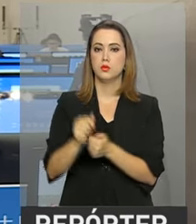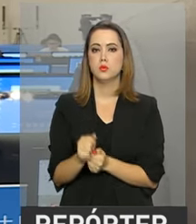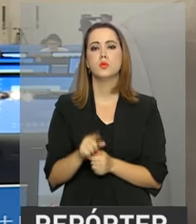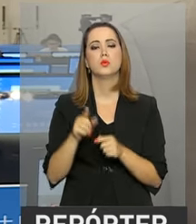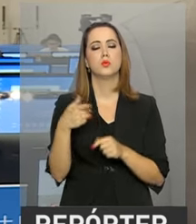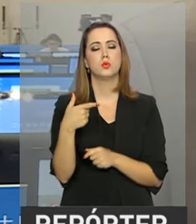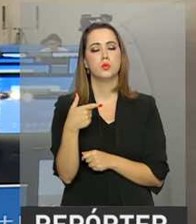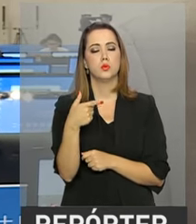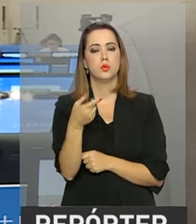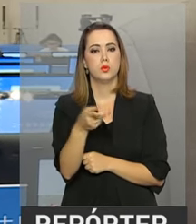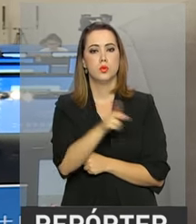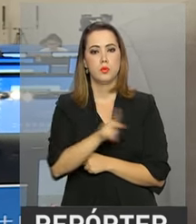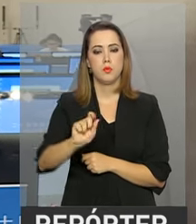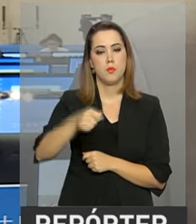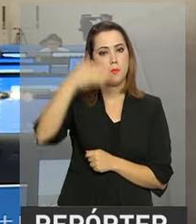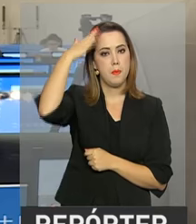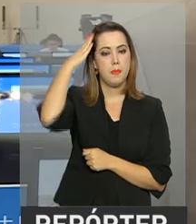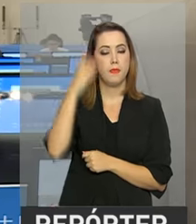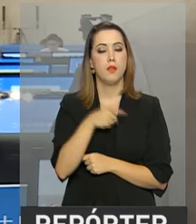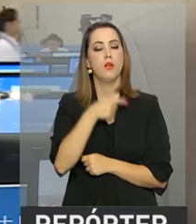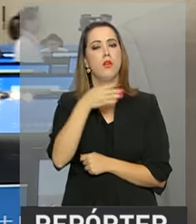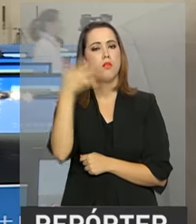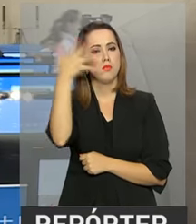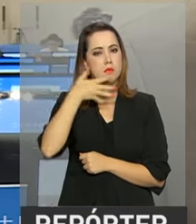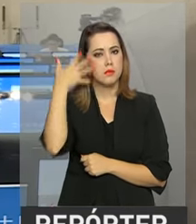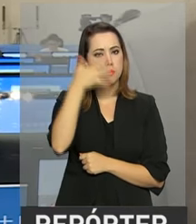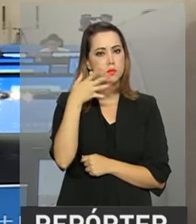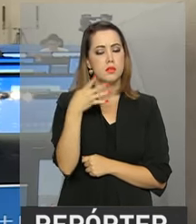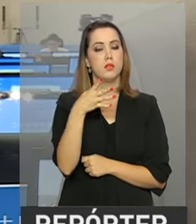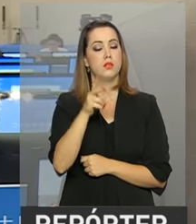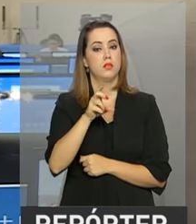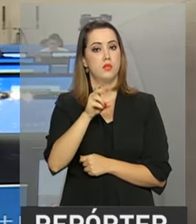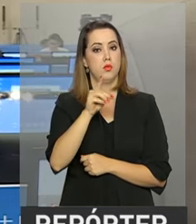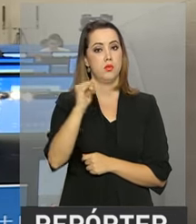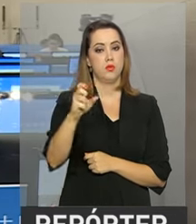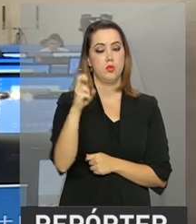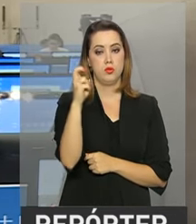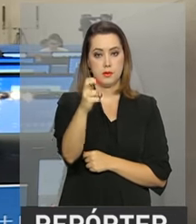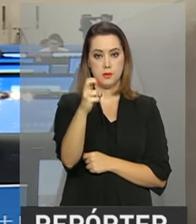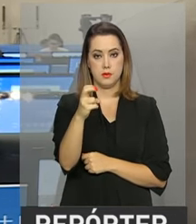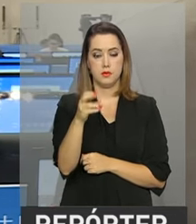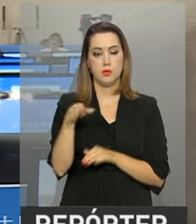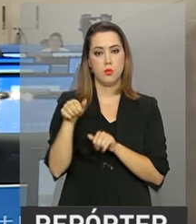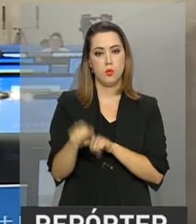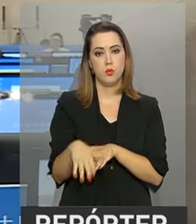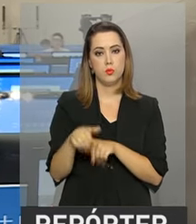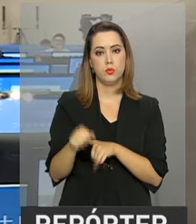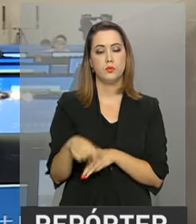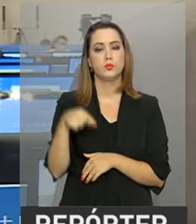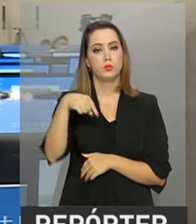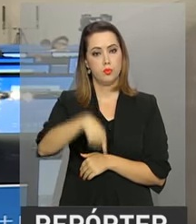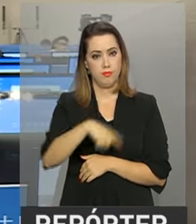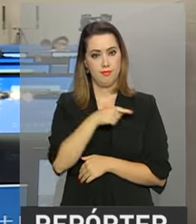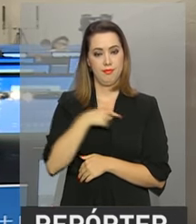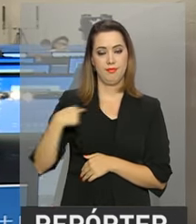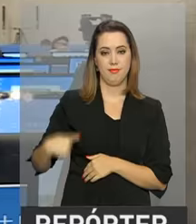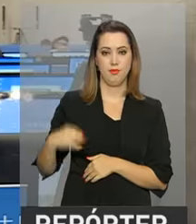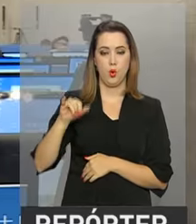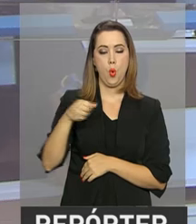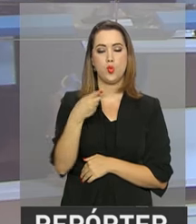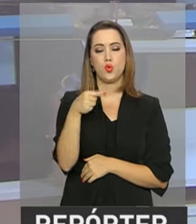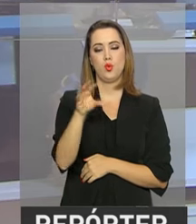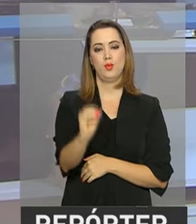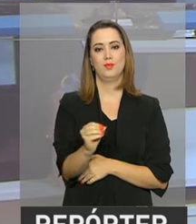discurso na quarta sessão de trabalho da cúpula, marcada para o dia 5 de setembro. De Hangzhou, na China, João Pedro